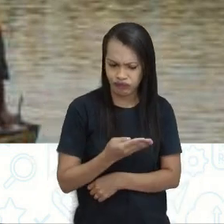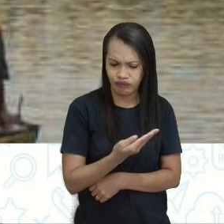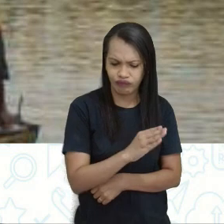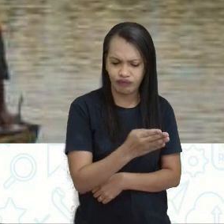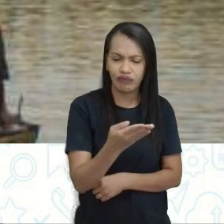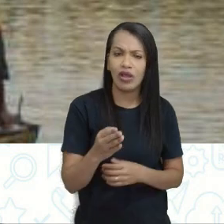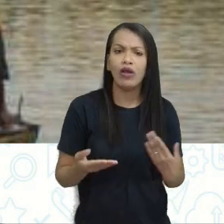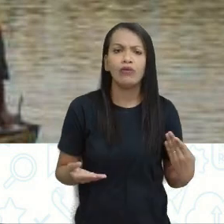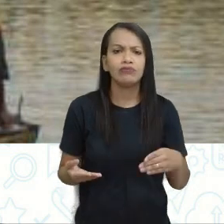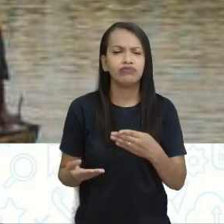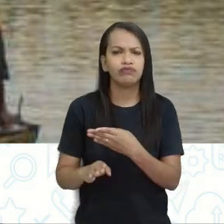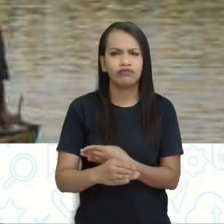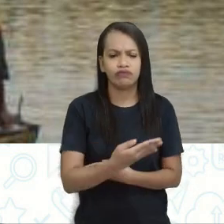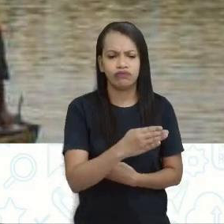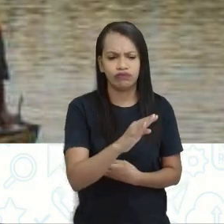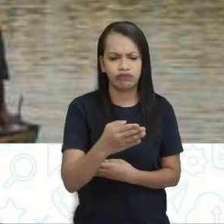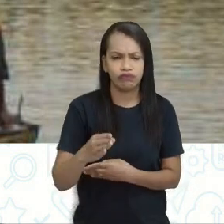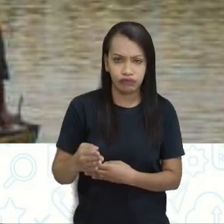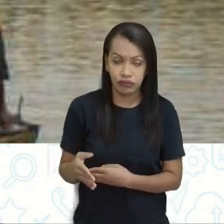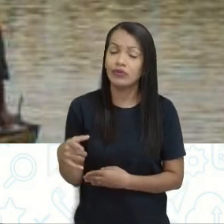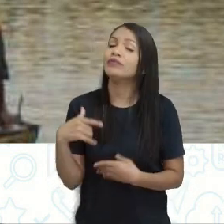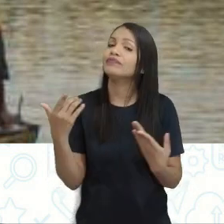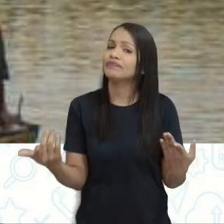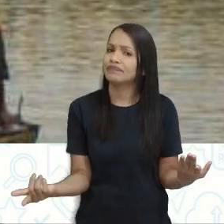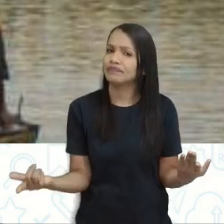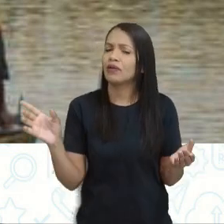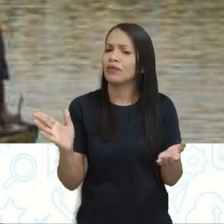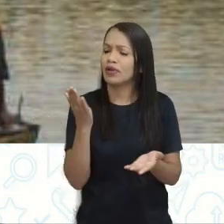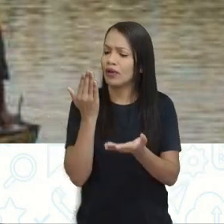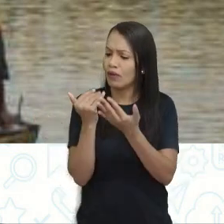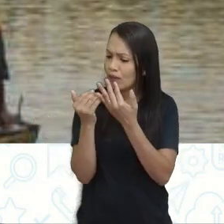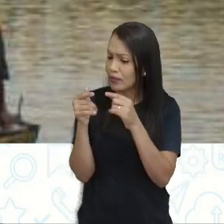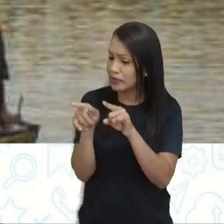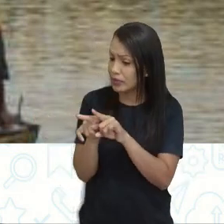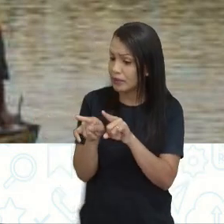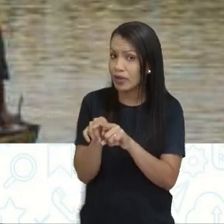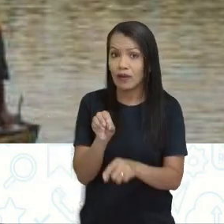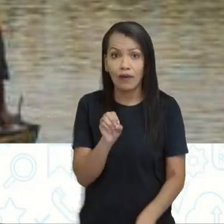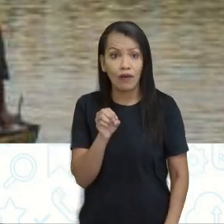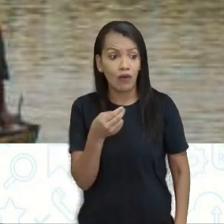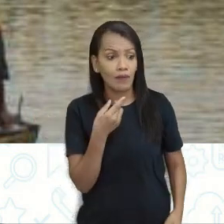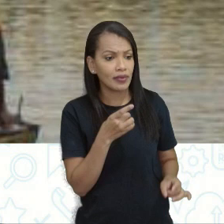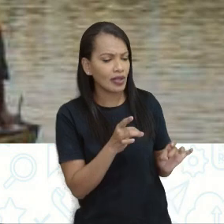para tirar o peixe, né, muitas vezes para se alimentar ou para,